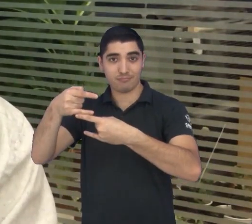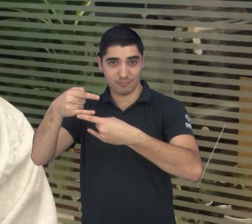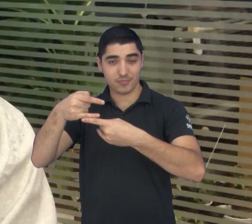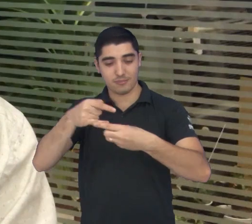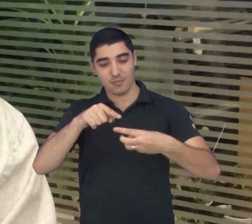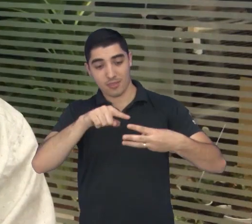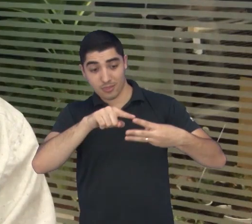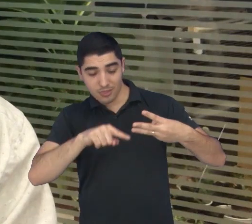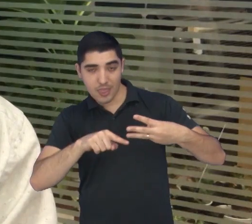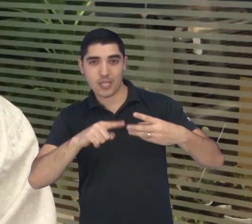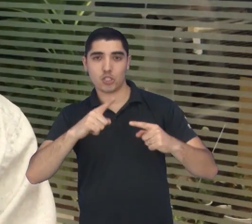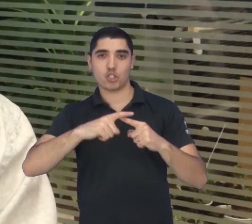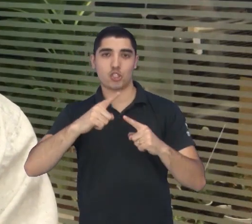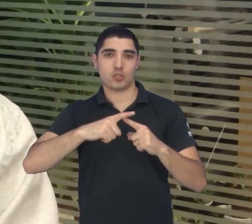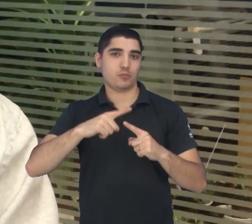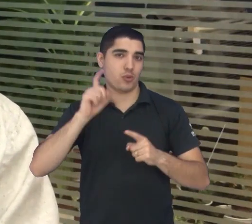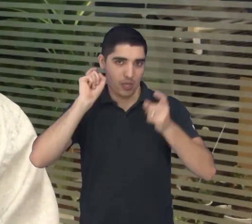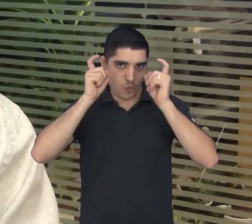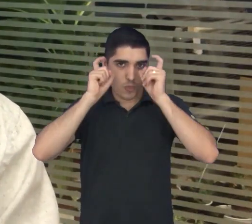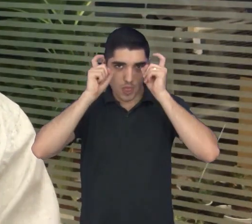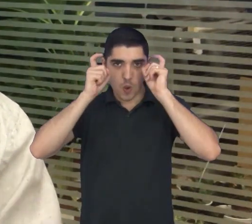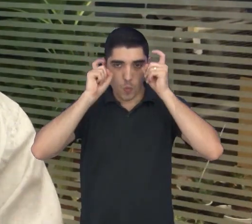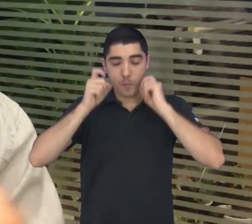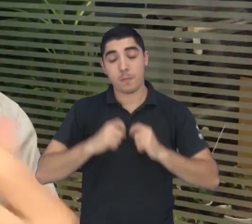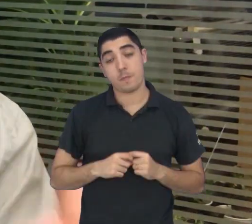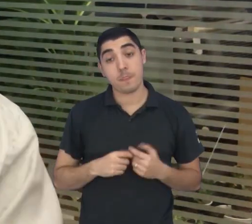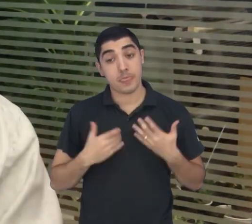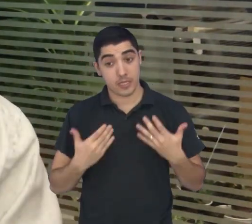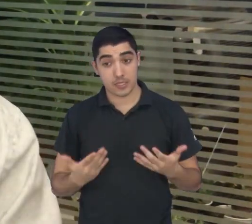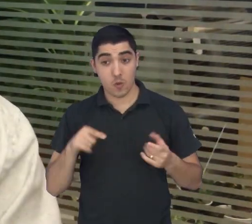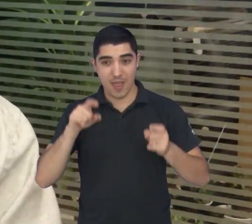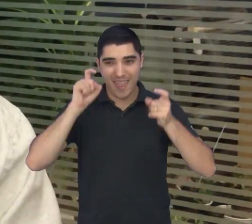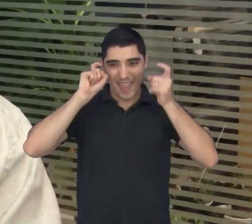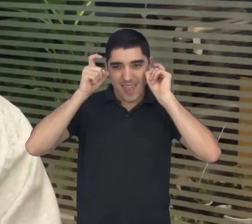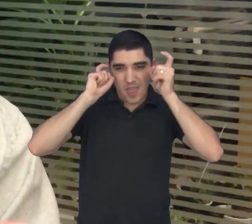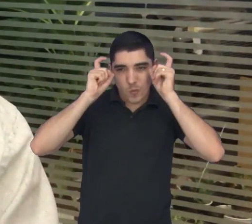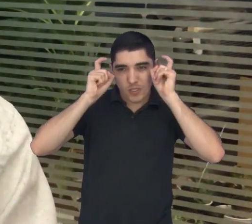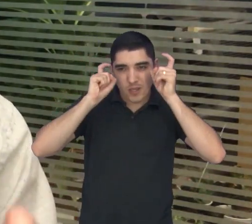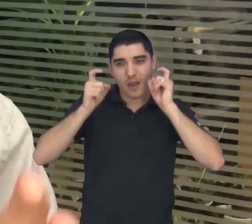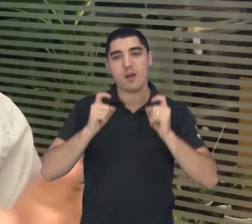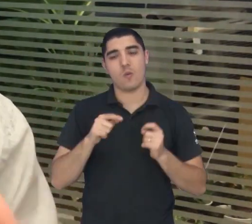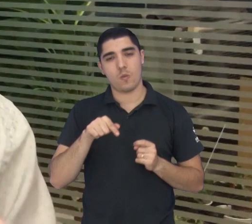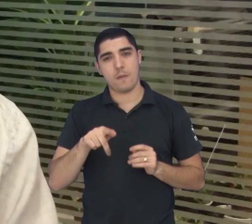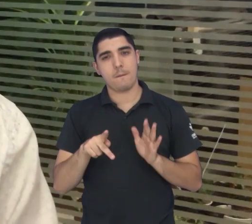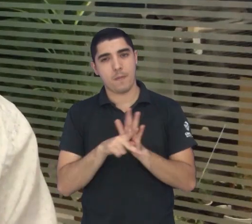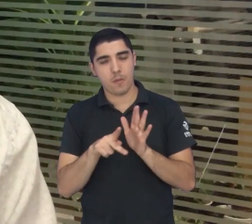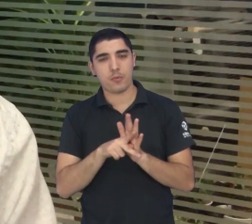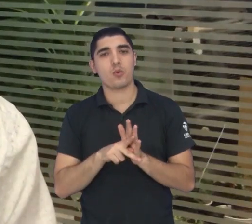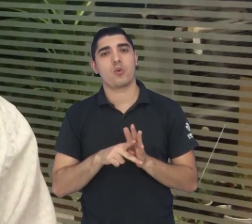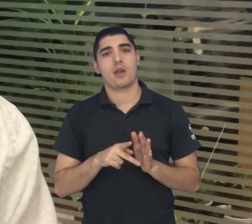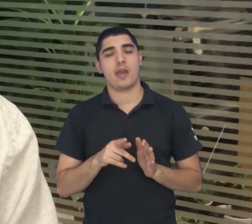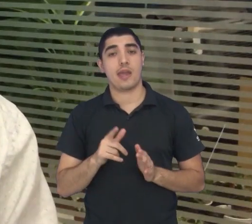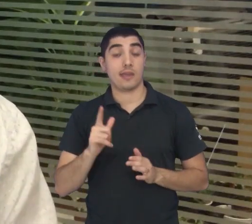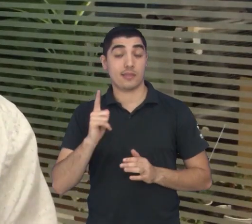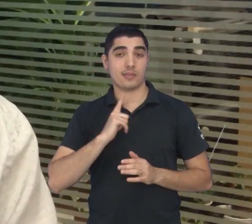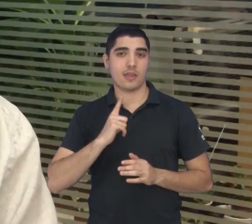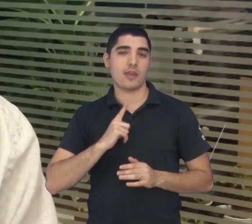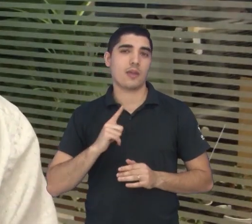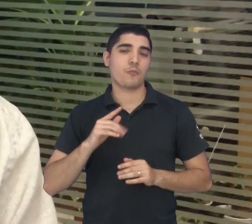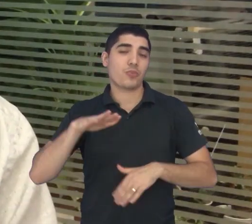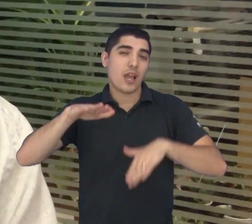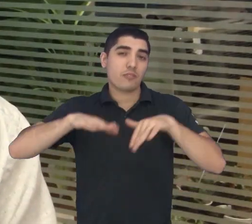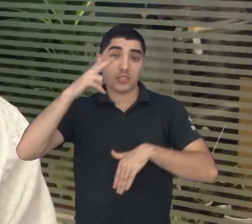possam participar. Então, esses conflitos aí que normalmente acontecem é justamente pela pauta que não foi